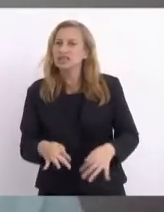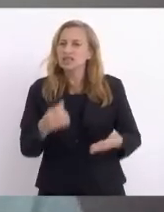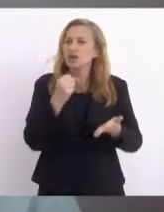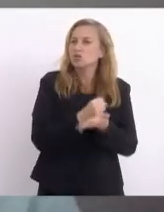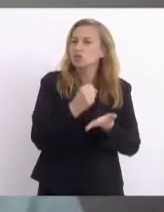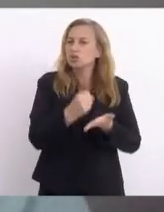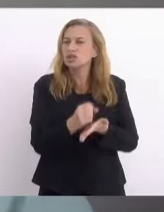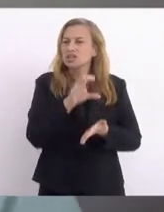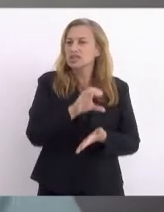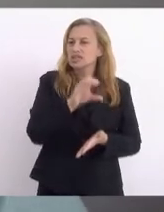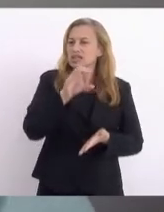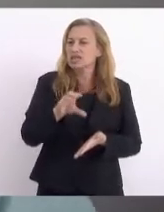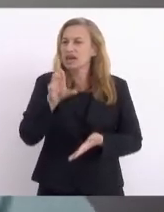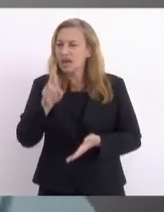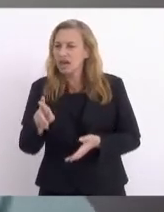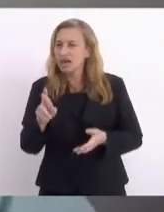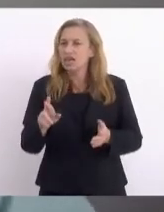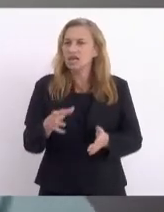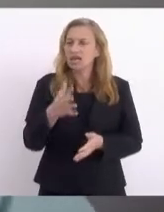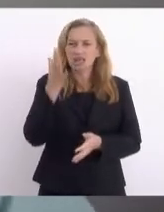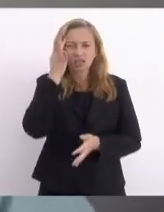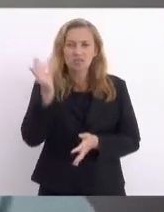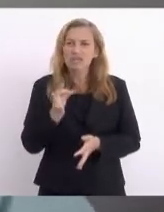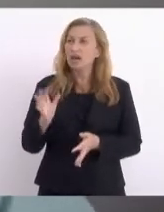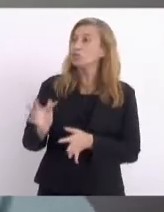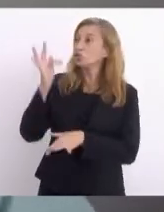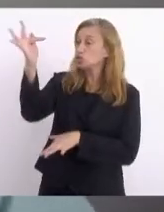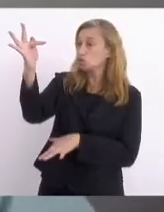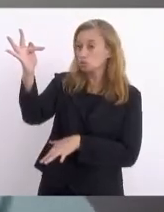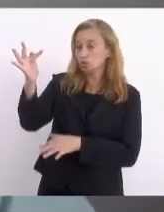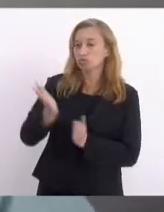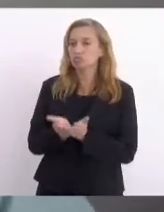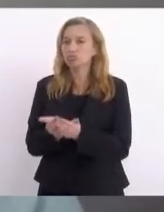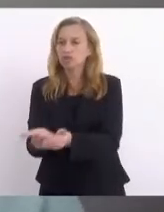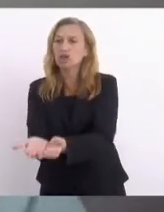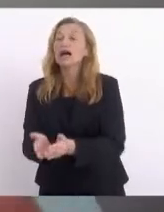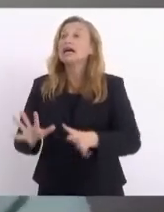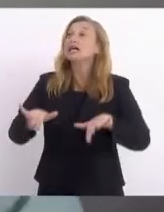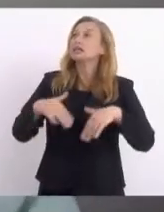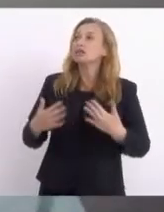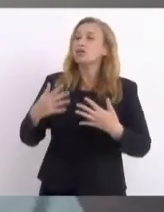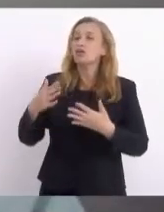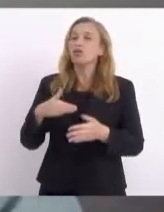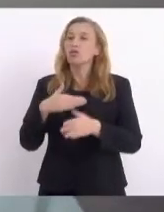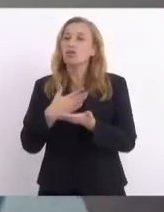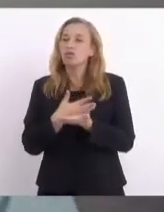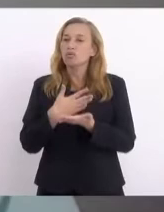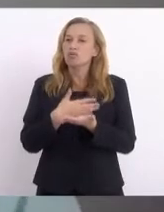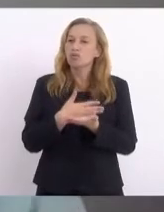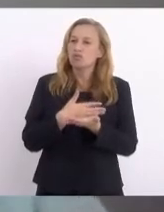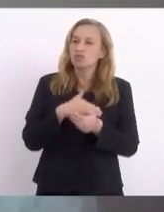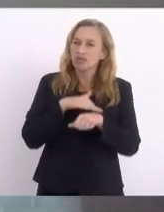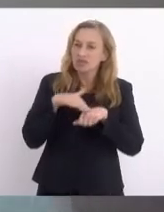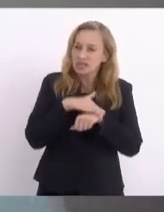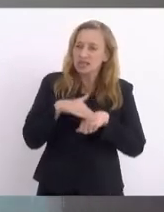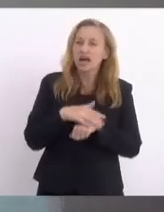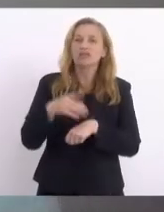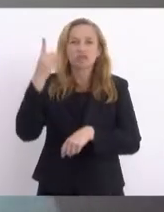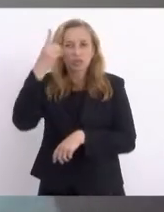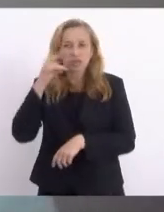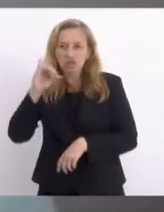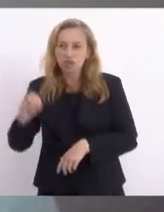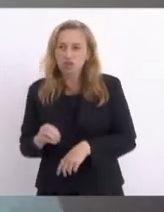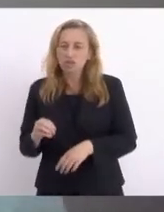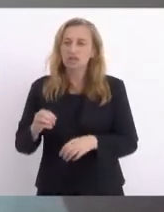da CCR e a indefinição sobre o futuro do transporte aquaviário. Então, eu vou conversar com o deputado Dionísio Lins, que é presidente da Comissão